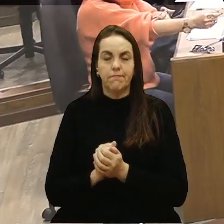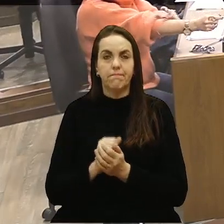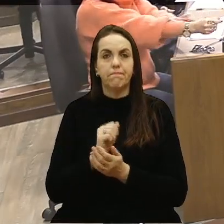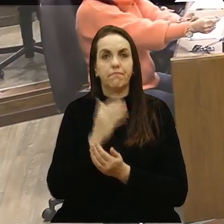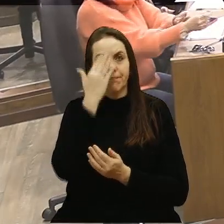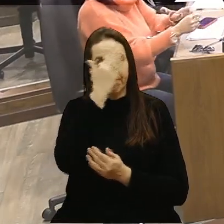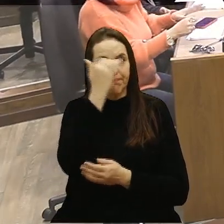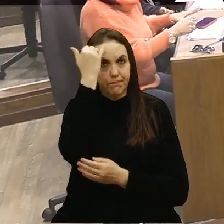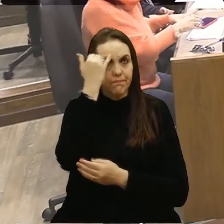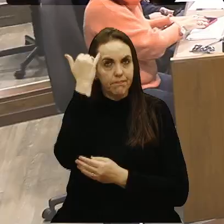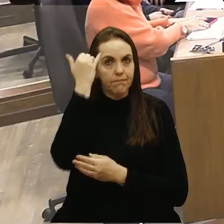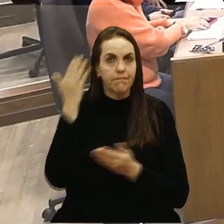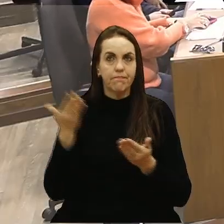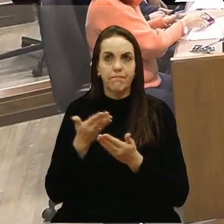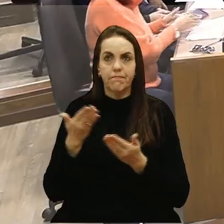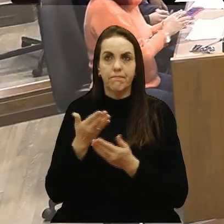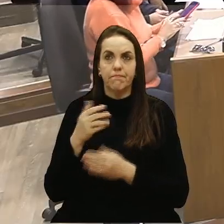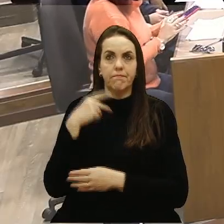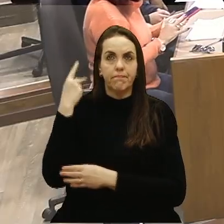palavra, vereador Mauro.